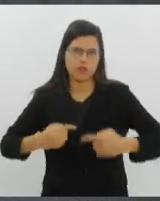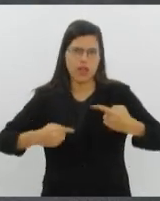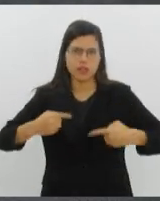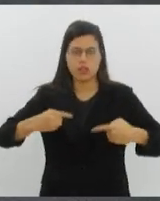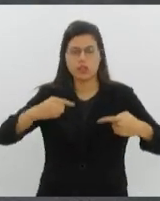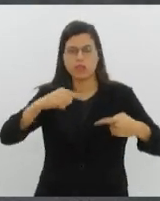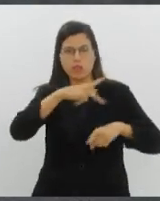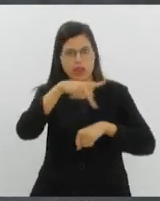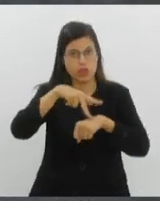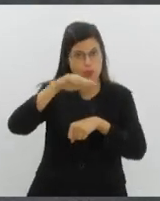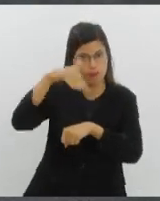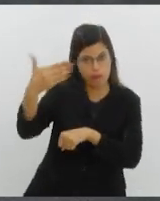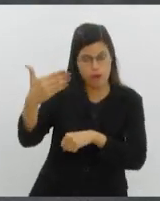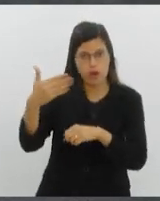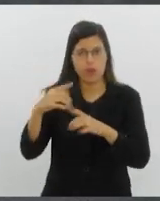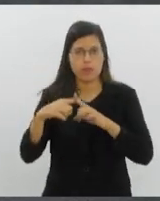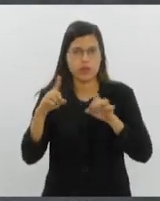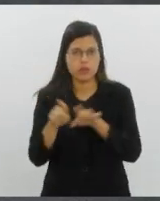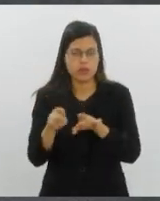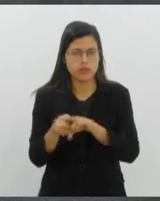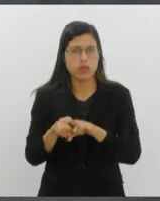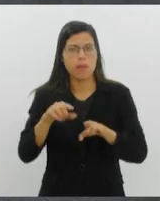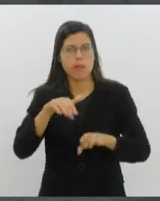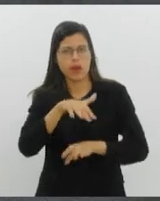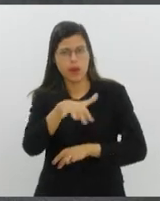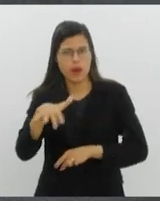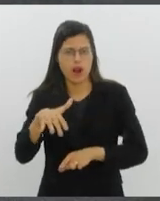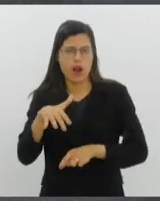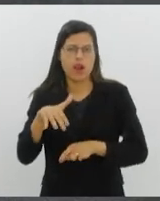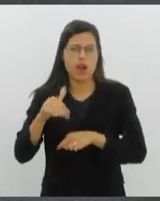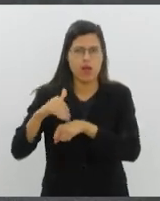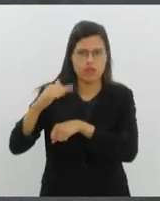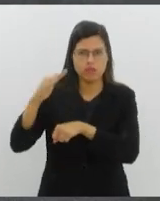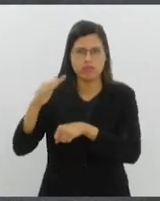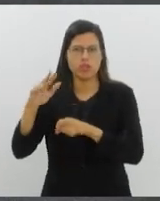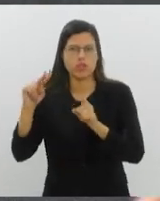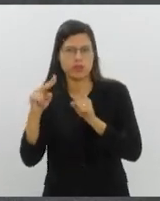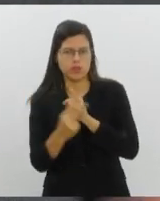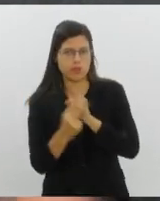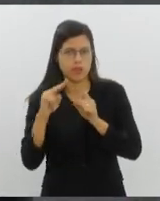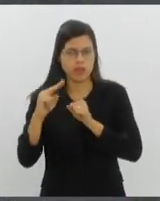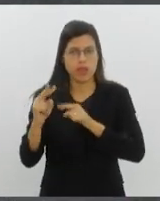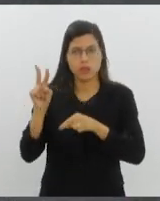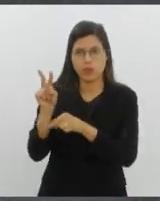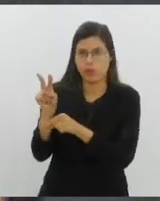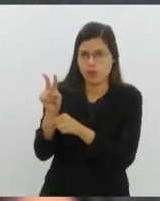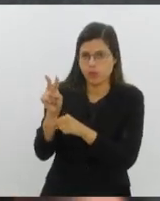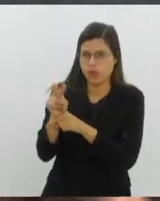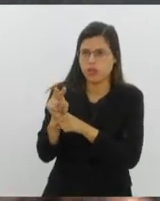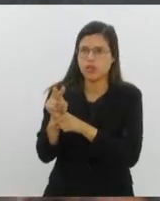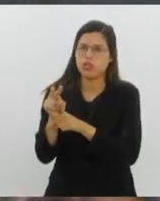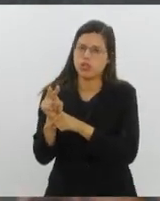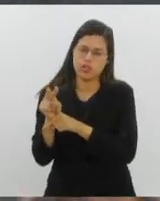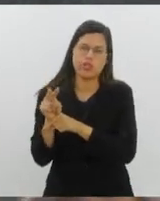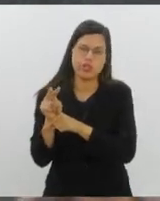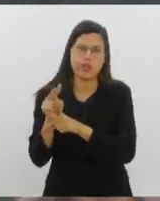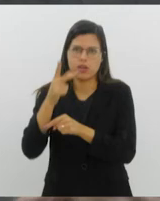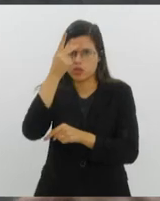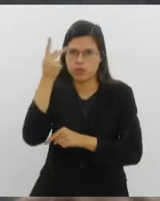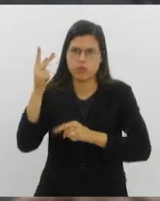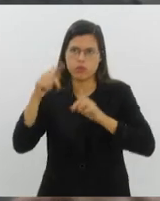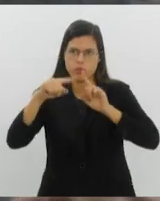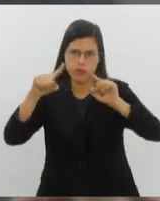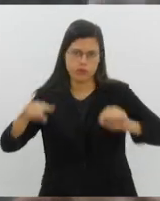também para que nós aqueçamos o setor audiovisual, protegendo assim toda a cadeia dos fazedores da indústria